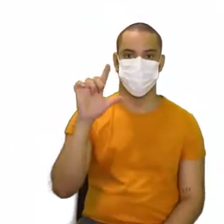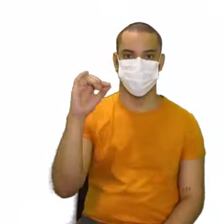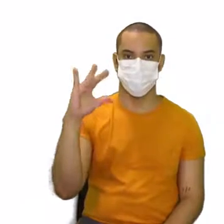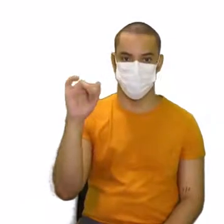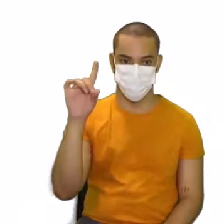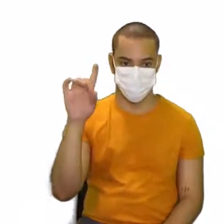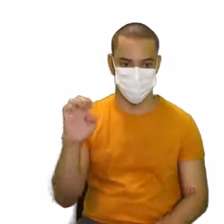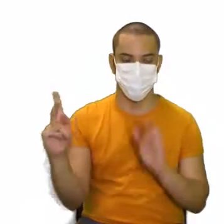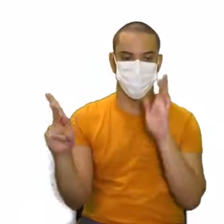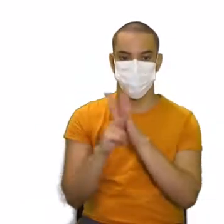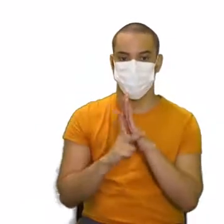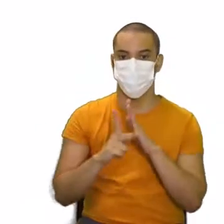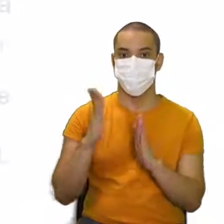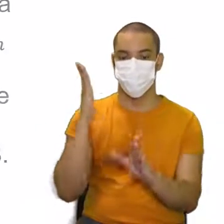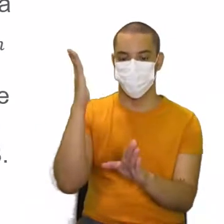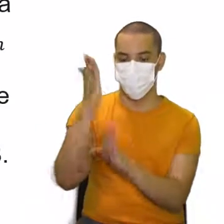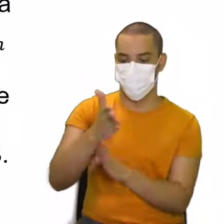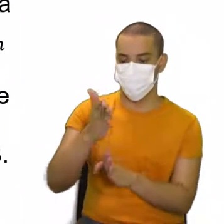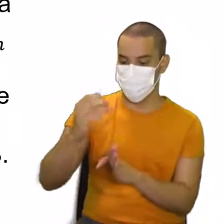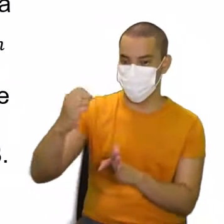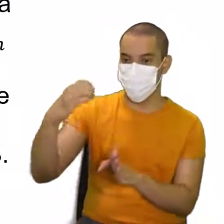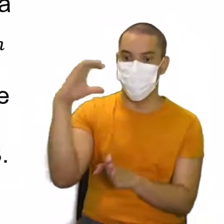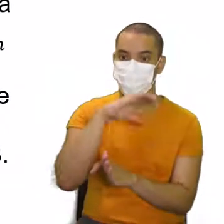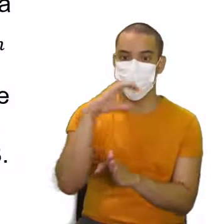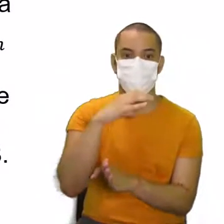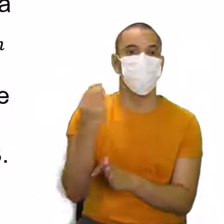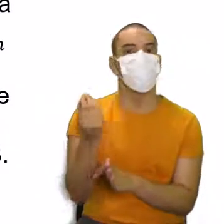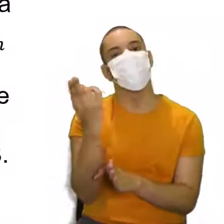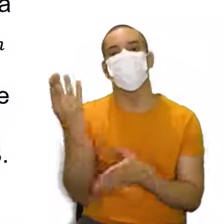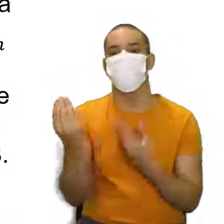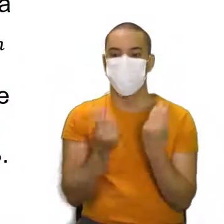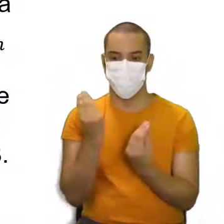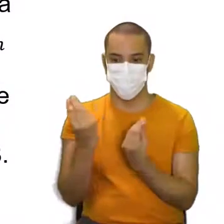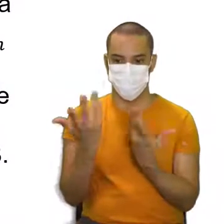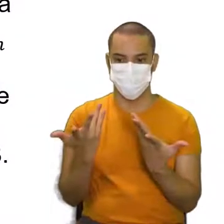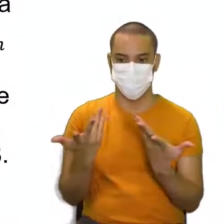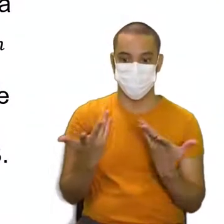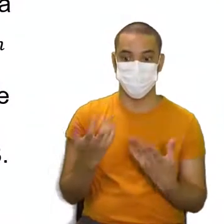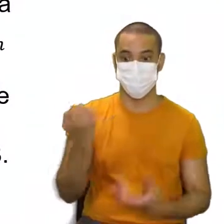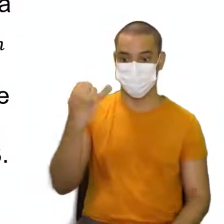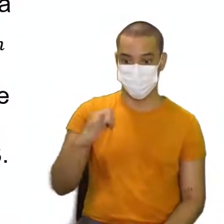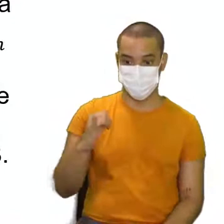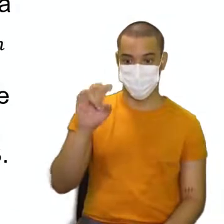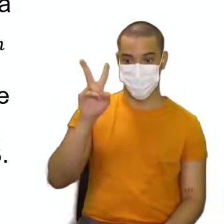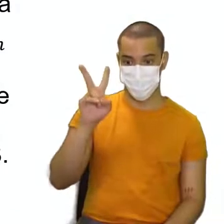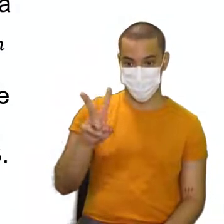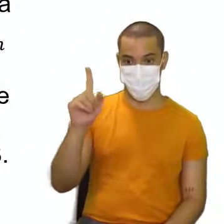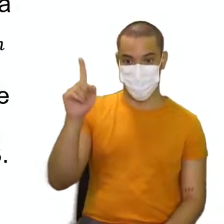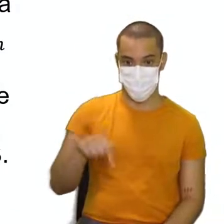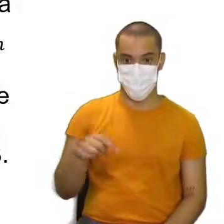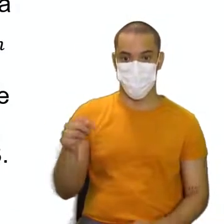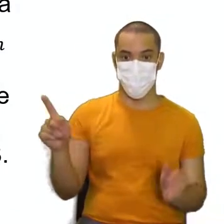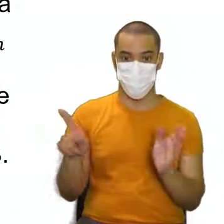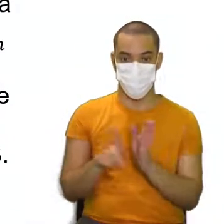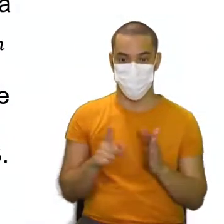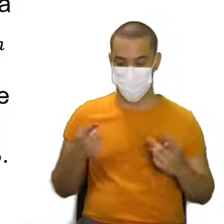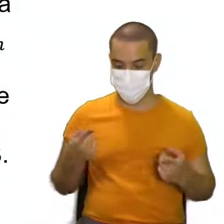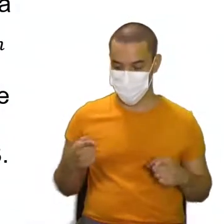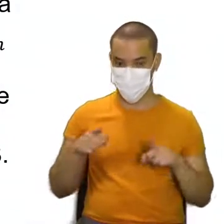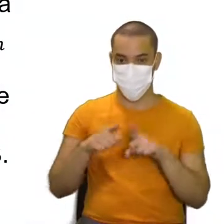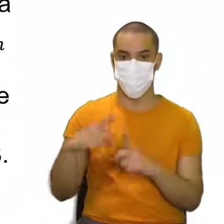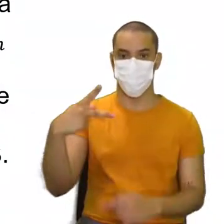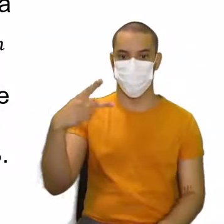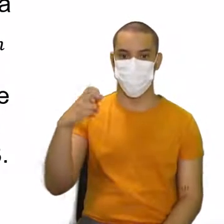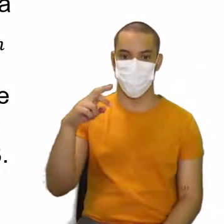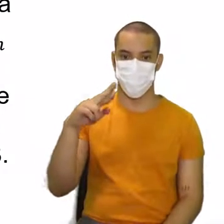movendo na direção do movimento da carta é bom quando vê é perpendicular